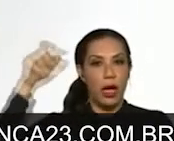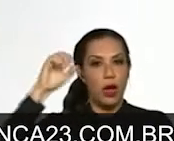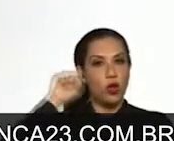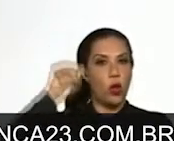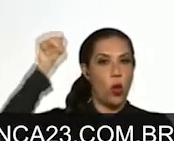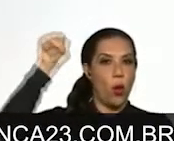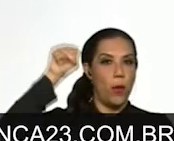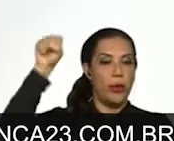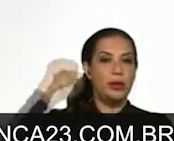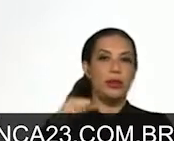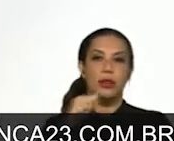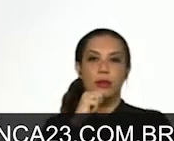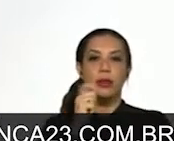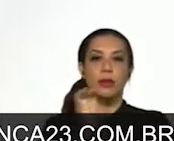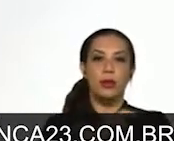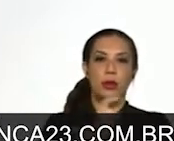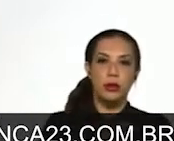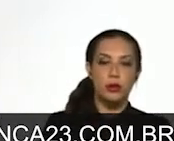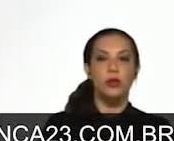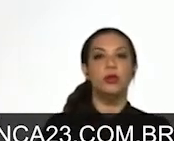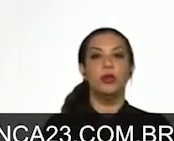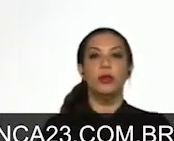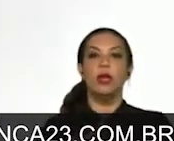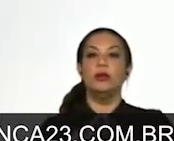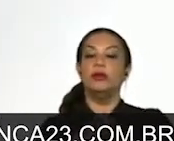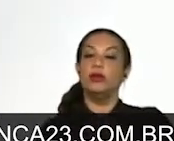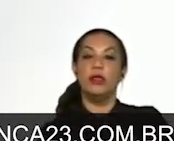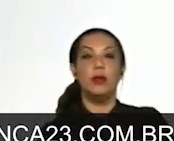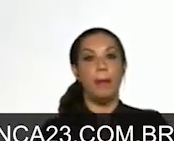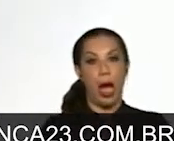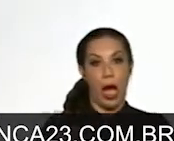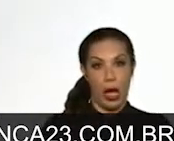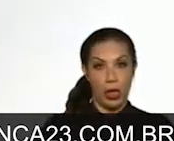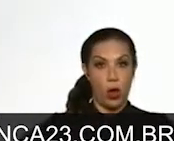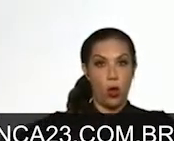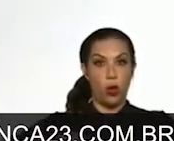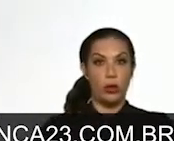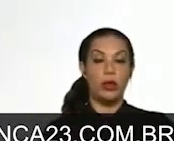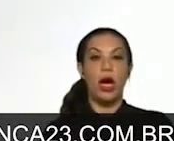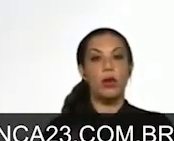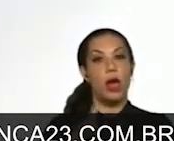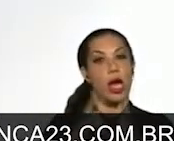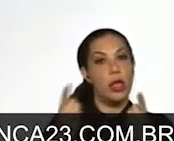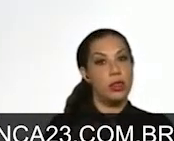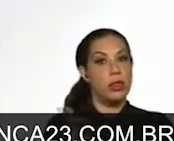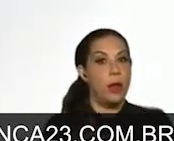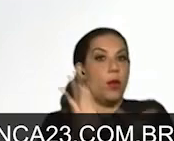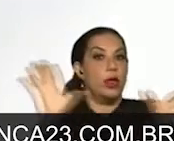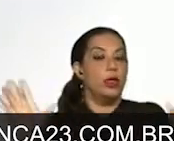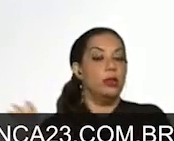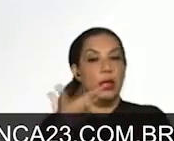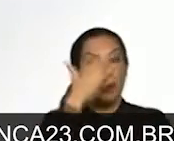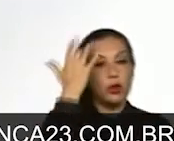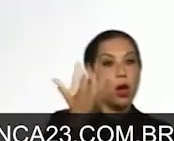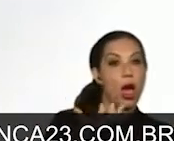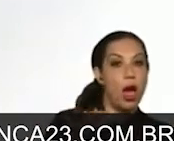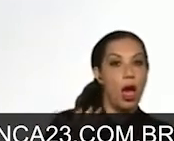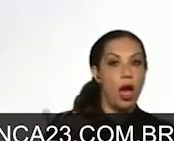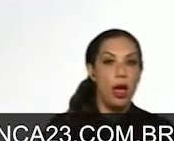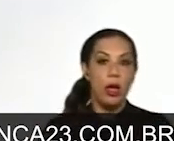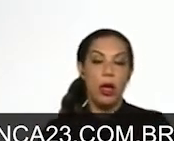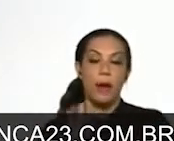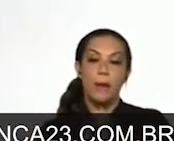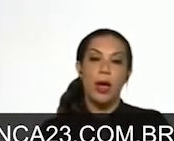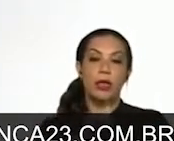comunismo, quanto no nazismo, quanto no fascismo. Aqui, ao contrário, por ser um país democrático, ao contrário, é uma coisa bastante comum